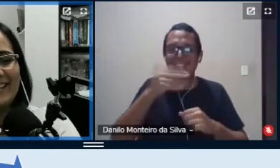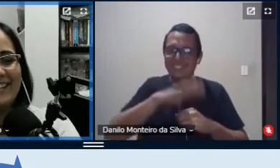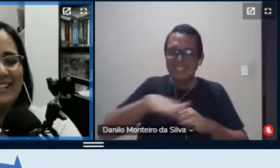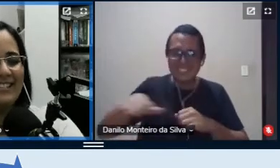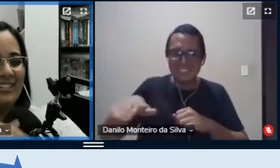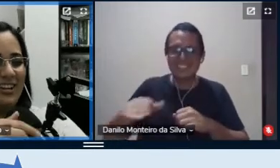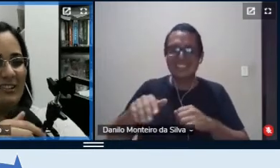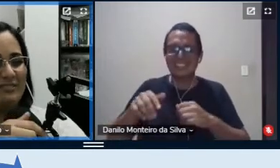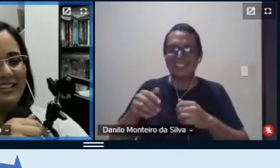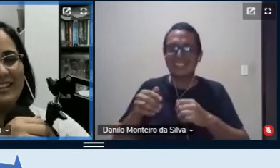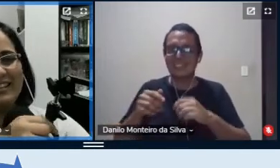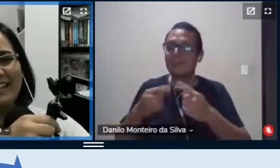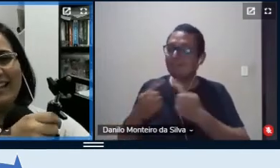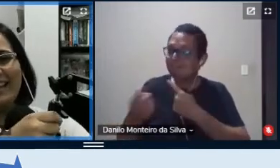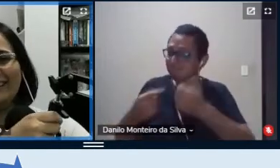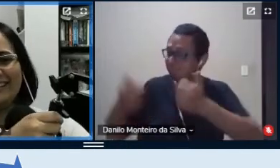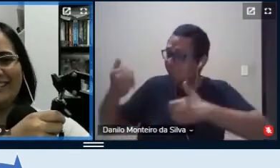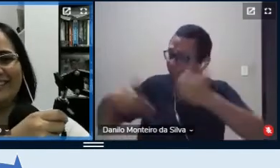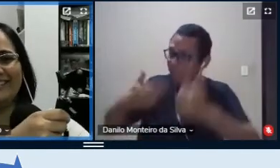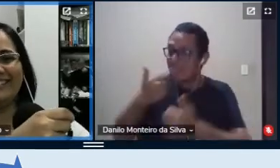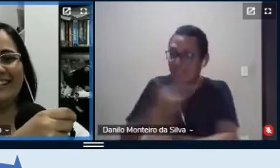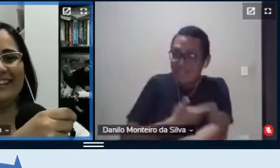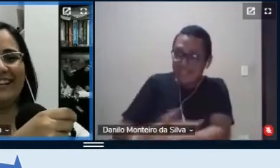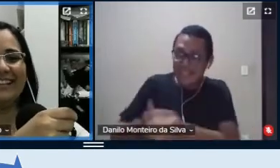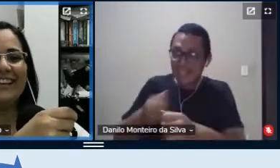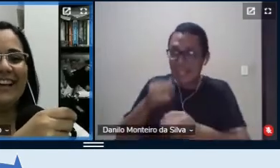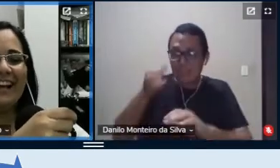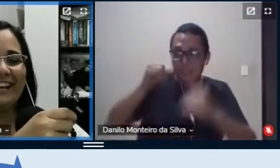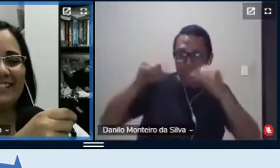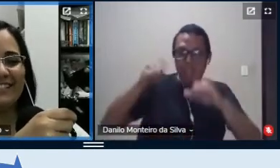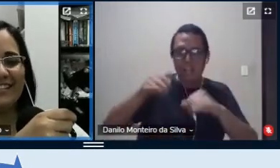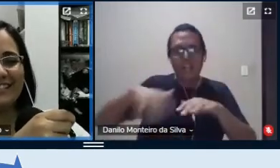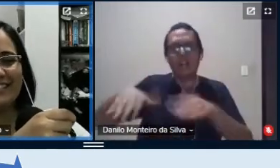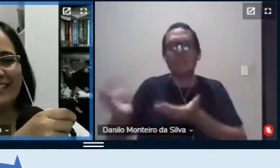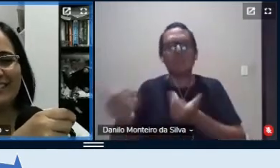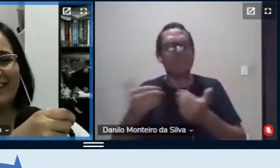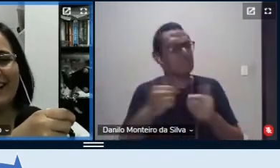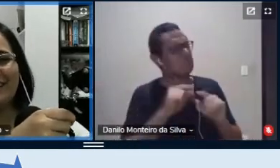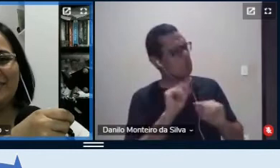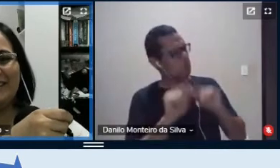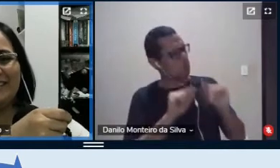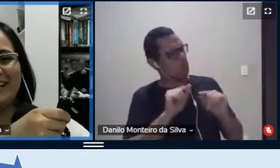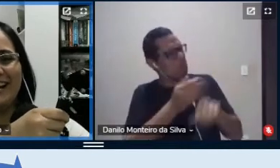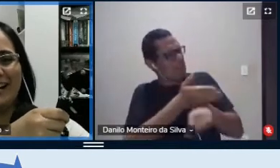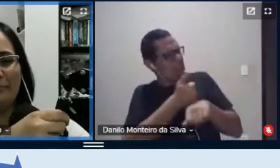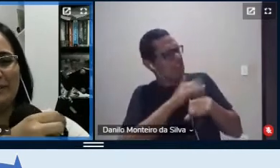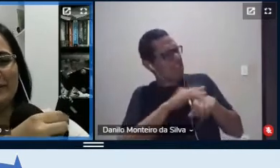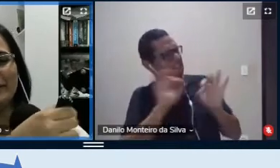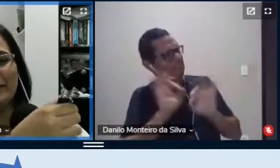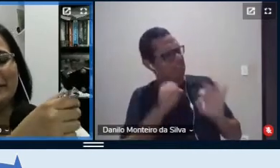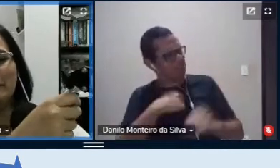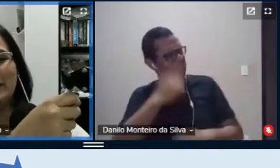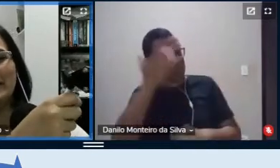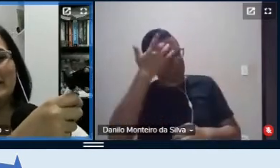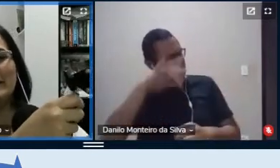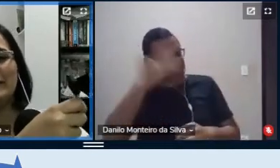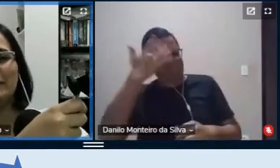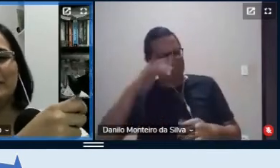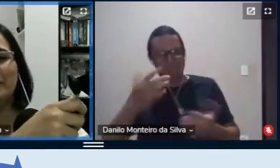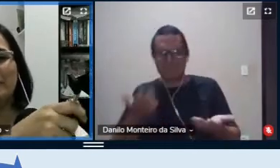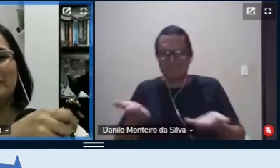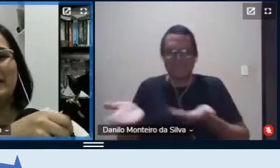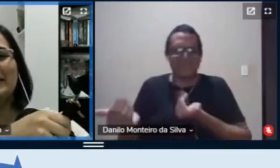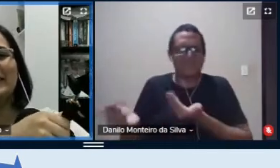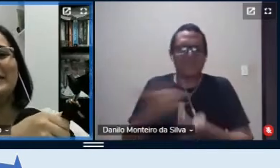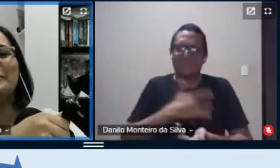fazia. Jovem é outra coisa, né? A gente que tá nessa idade faz check-up de 6 meses,